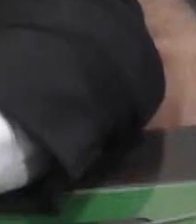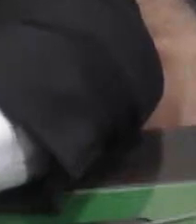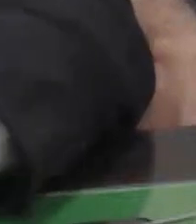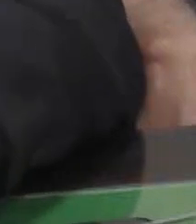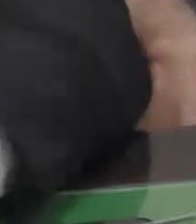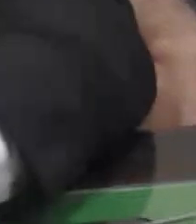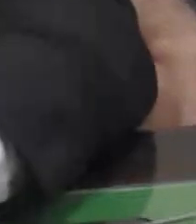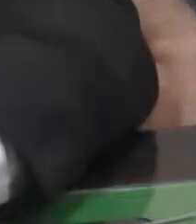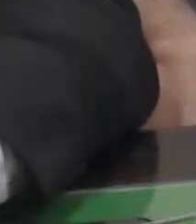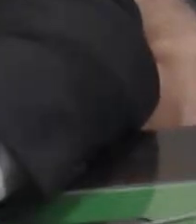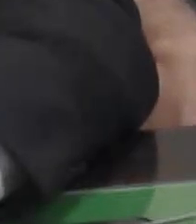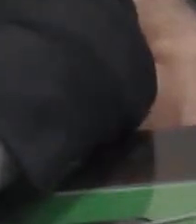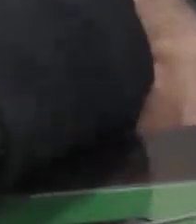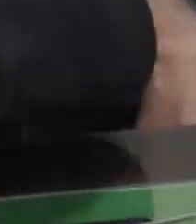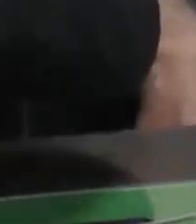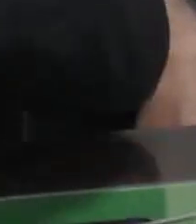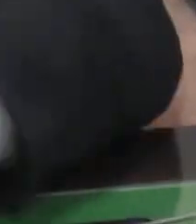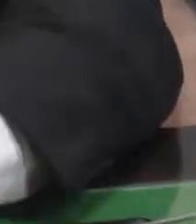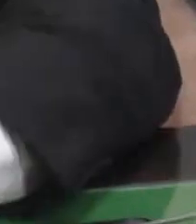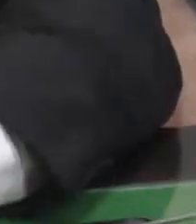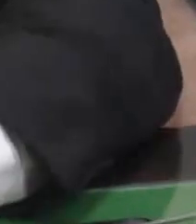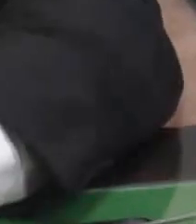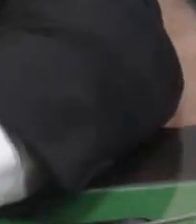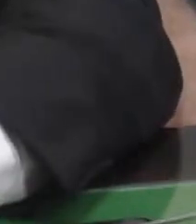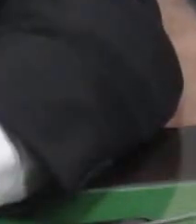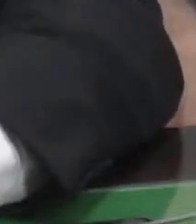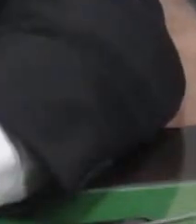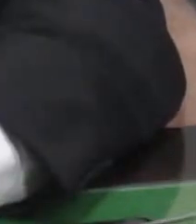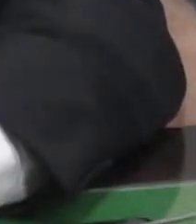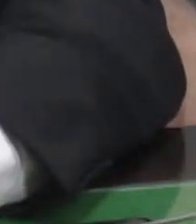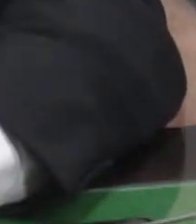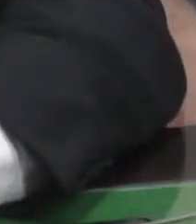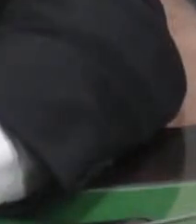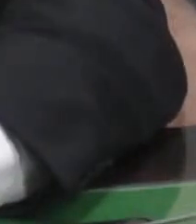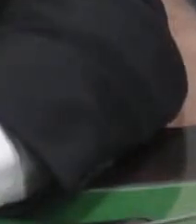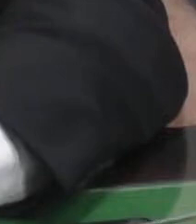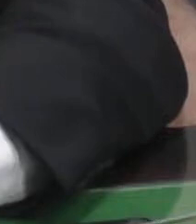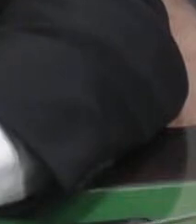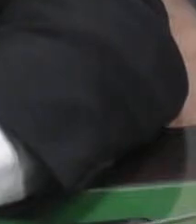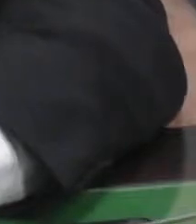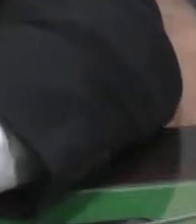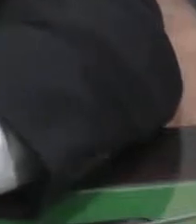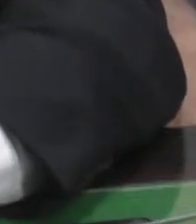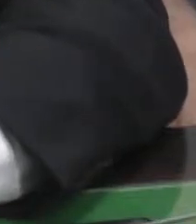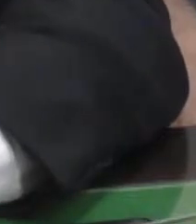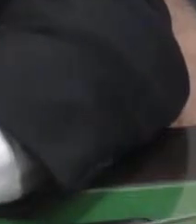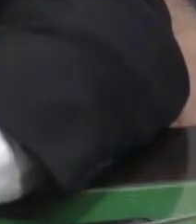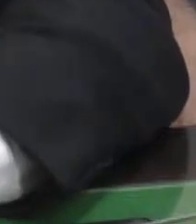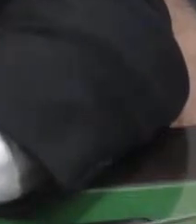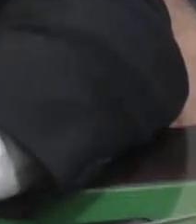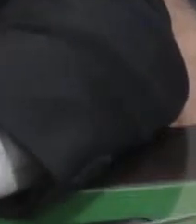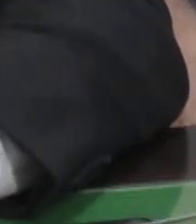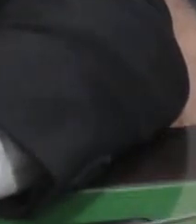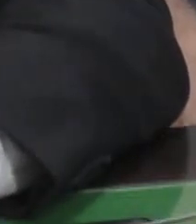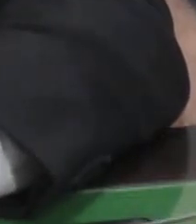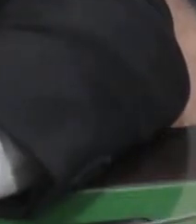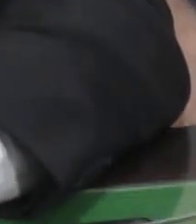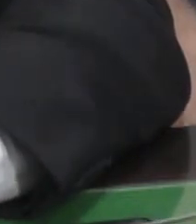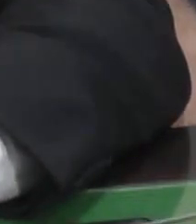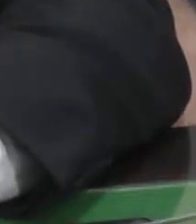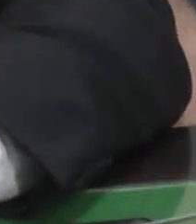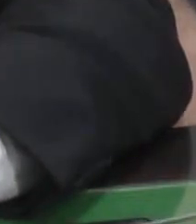Senhor presidente, para concluir. Então, concluir. assim, dentro da legitimidade desta comissão, senhor presidente, eu sugiro que, no encaminhamento